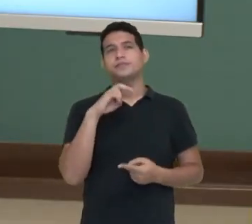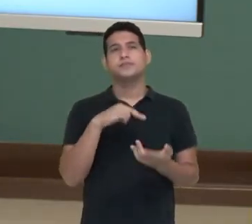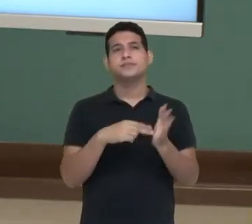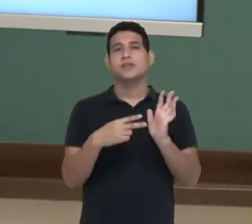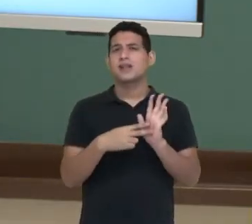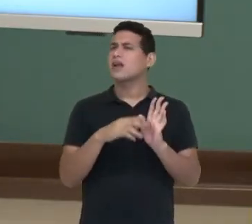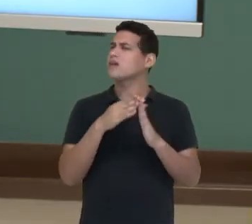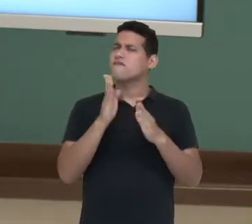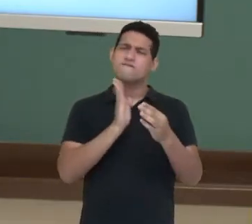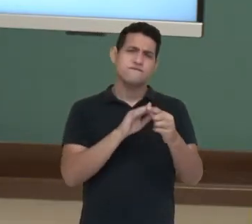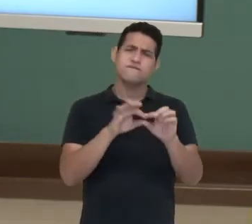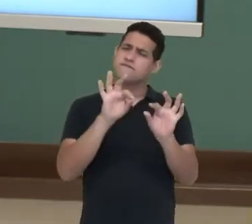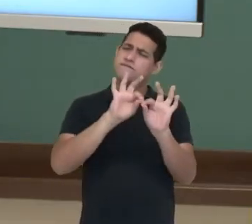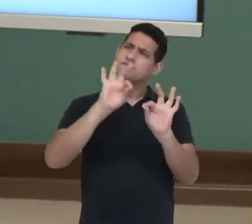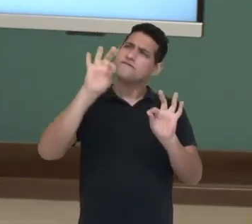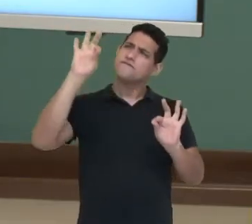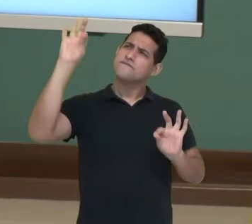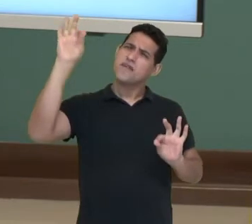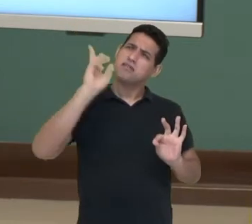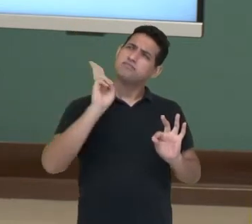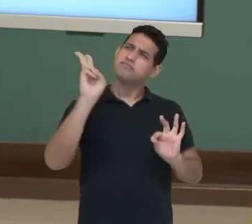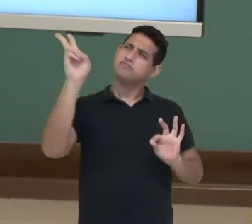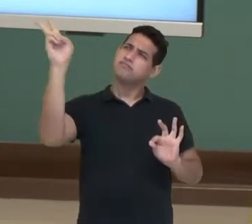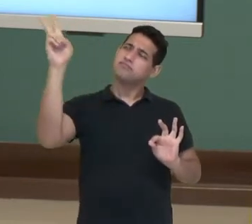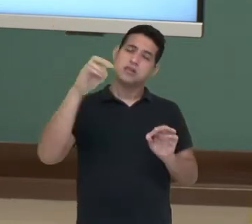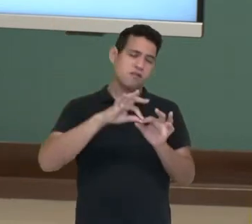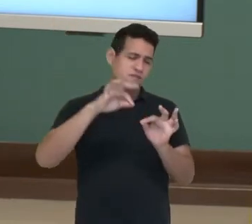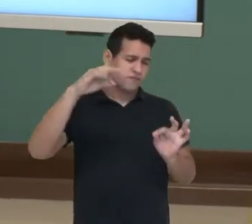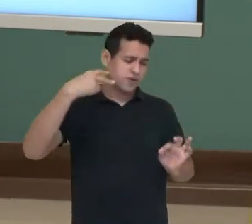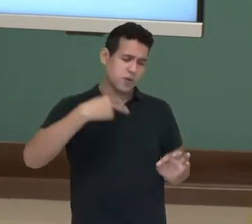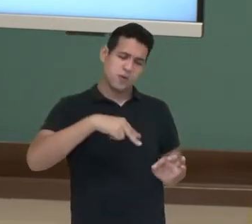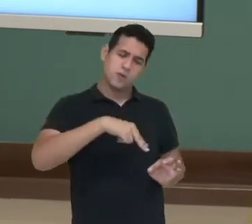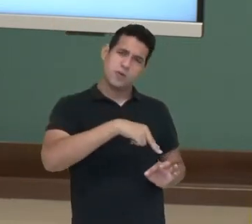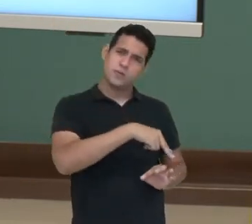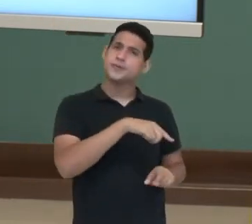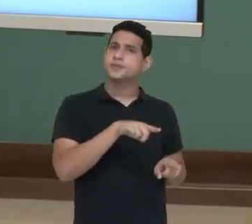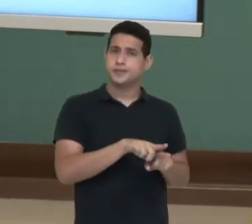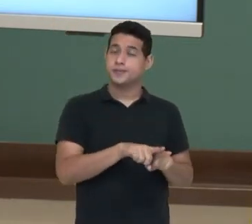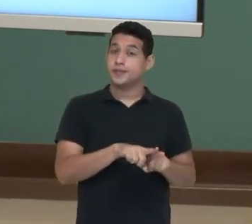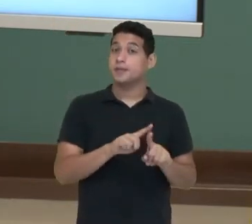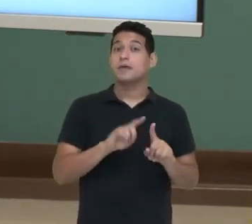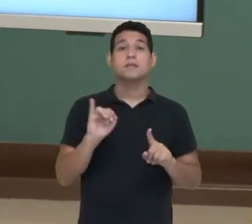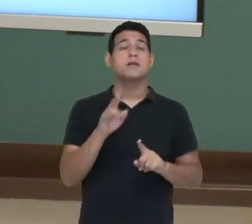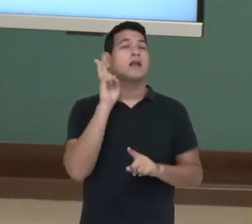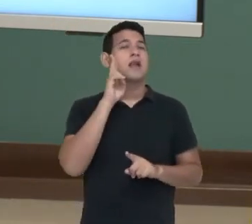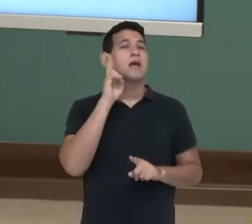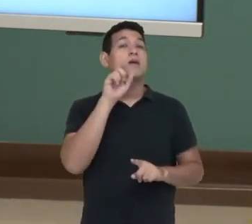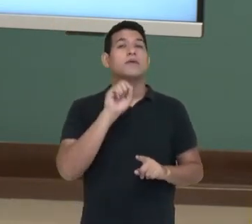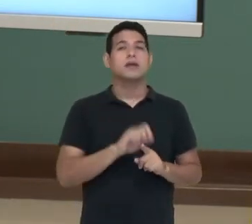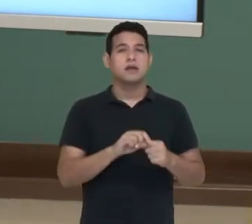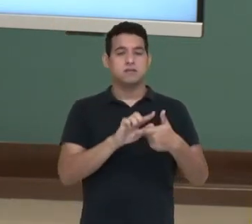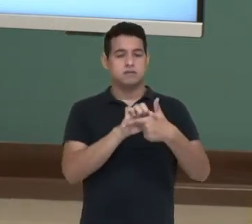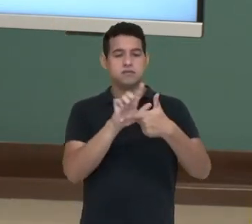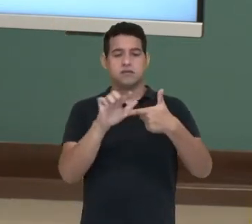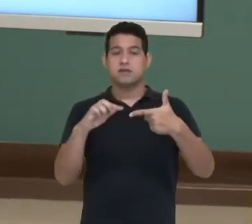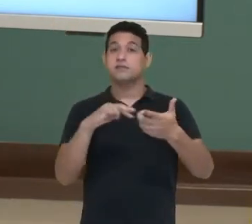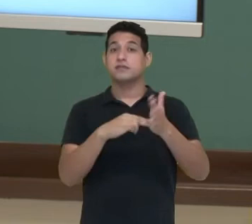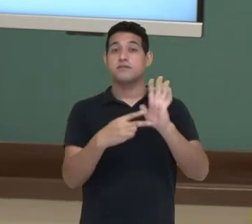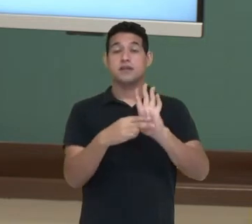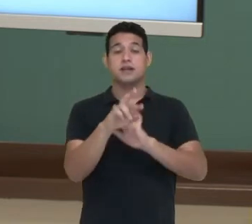que continua lá para cima e continua aqui para baixo, tá bom? Então, ó, lembrando que o gráfico dessa função é